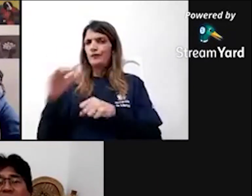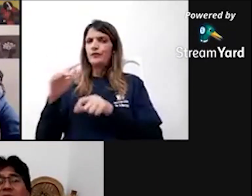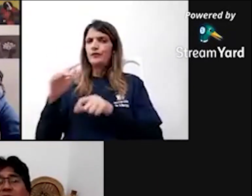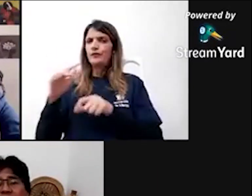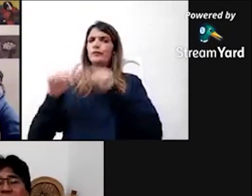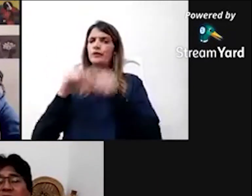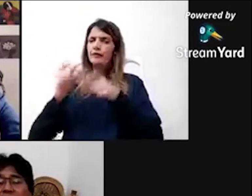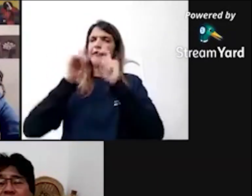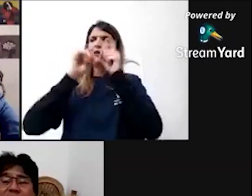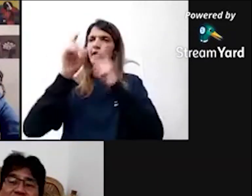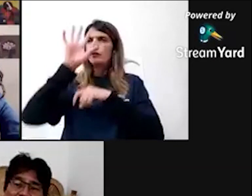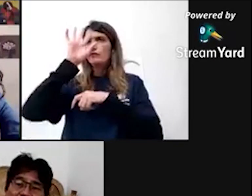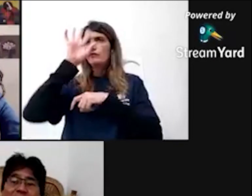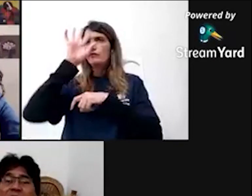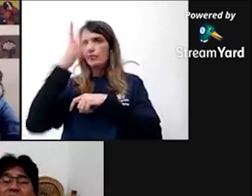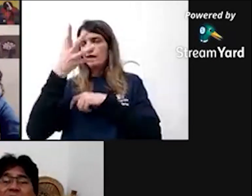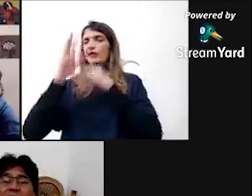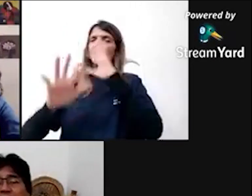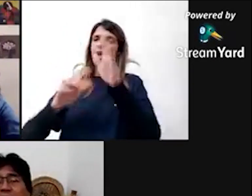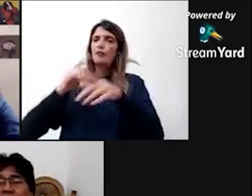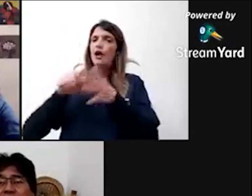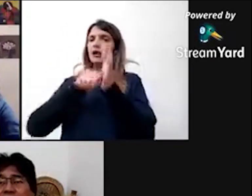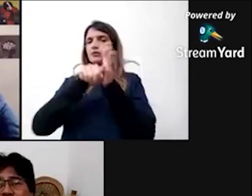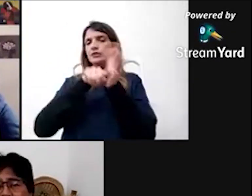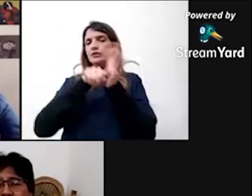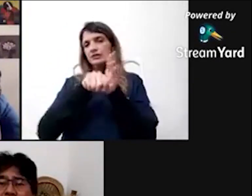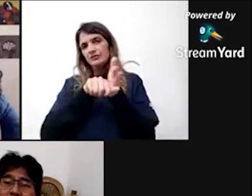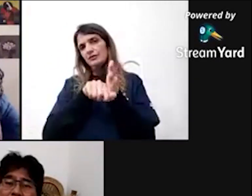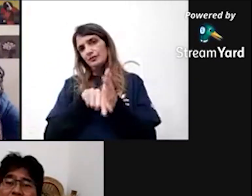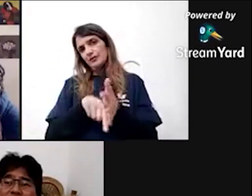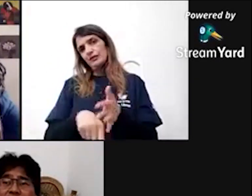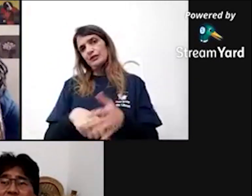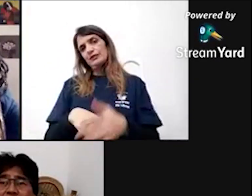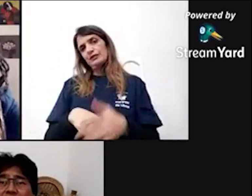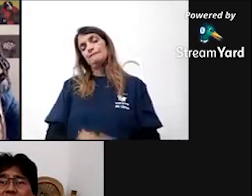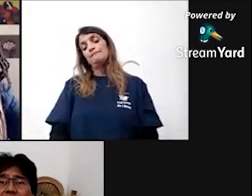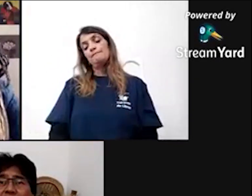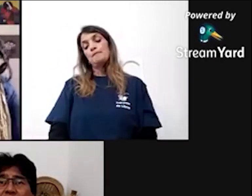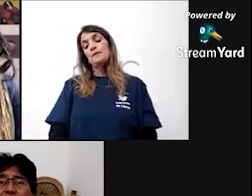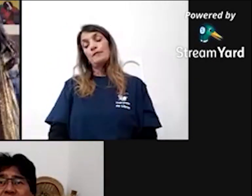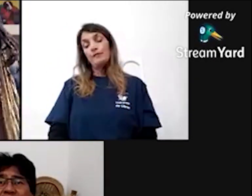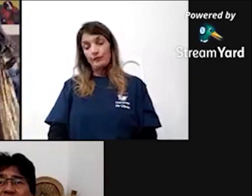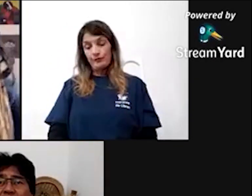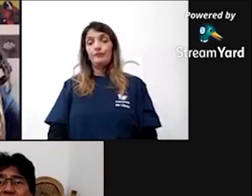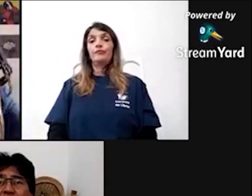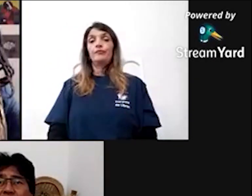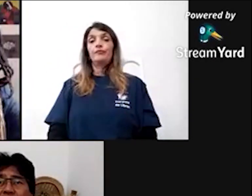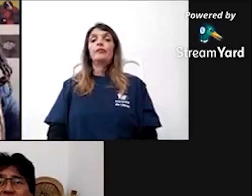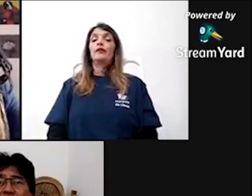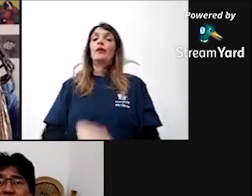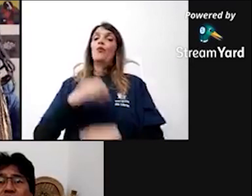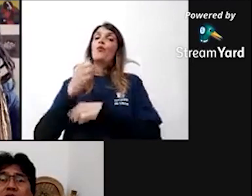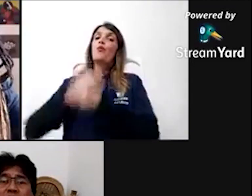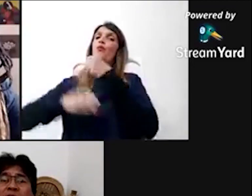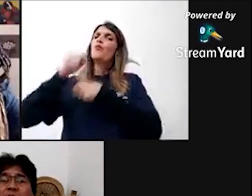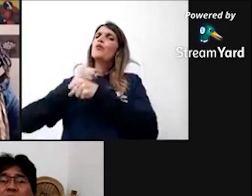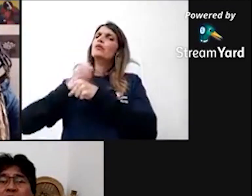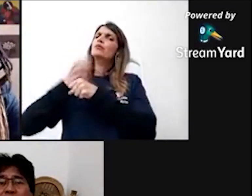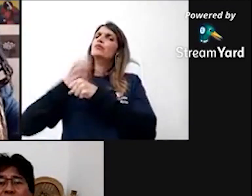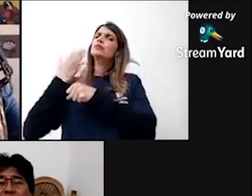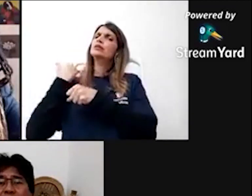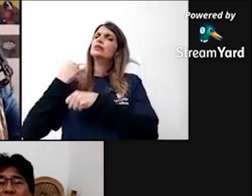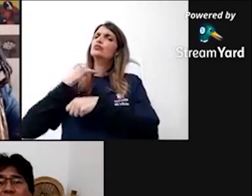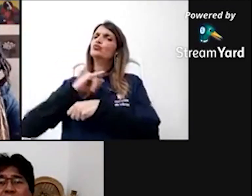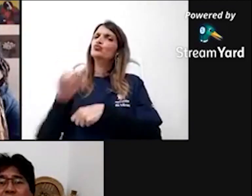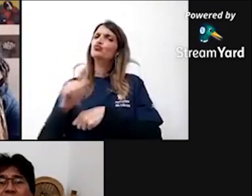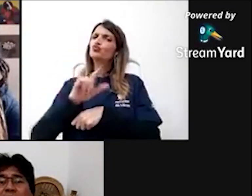e resolvendo, reunião resolvendo, pesquisando. E, enfim, ano passado, em julho, estava